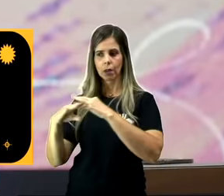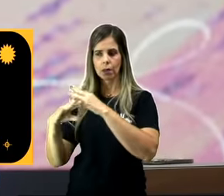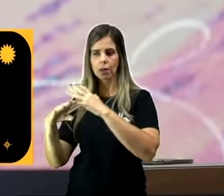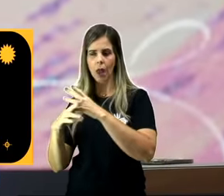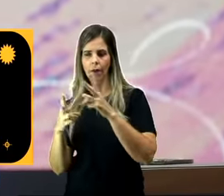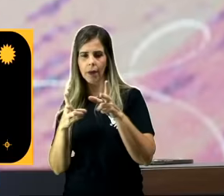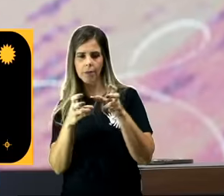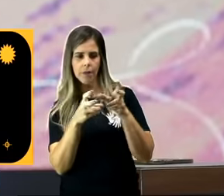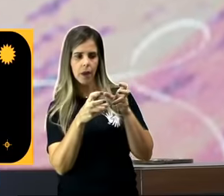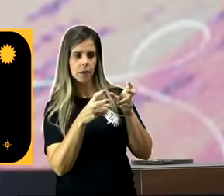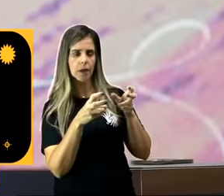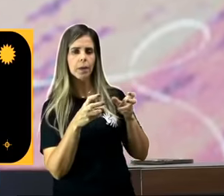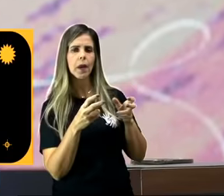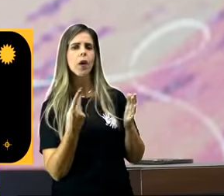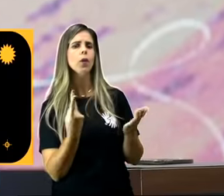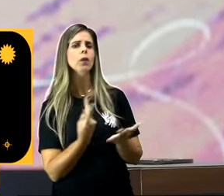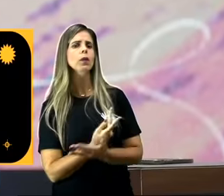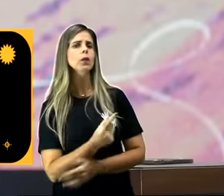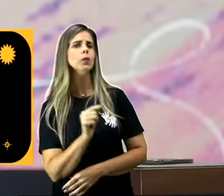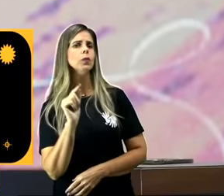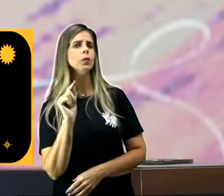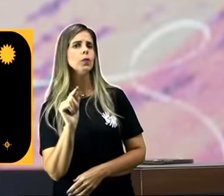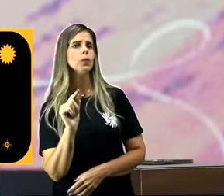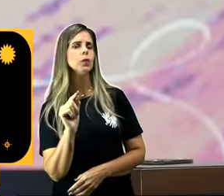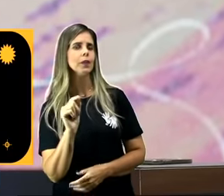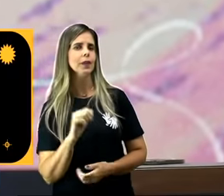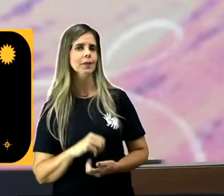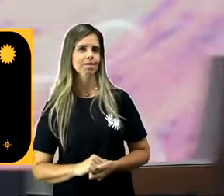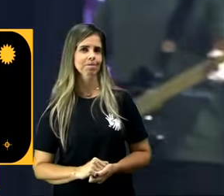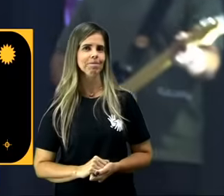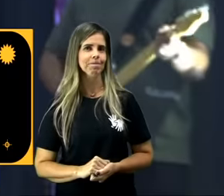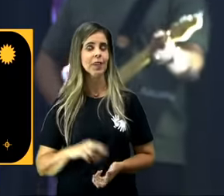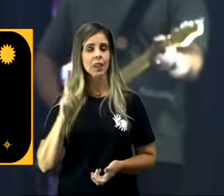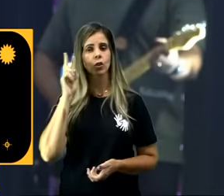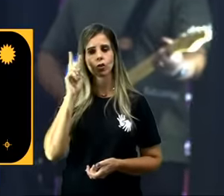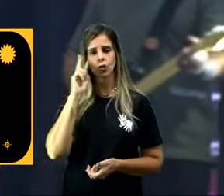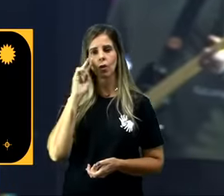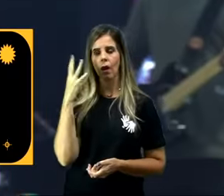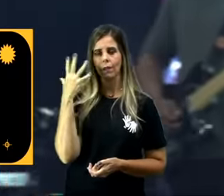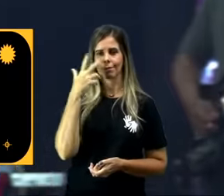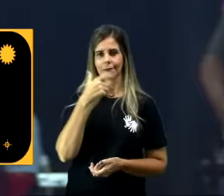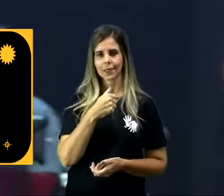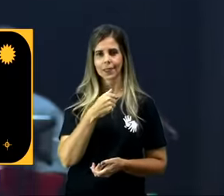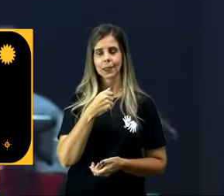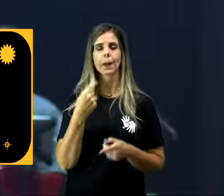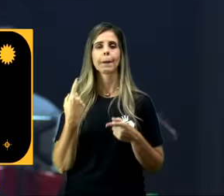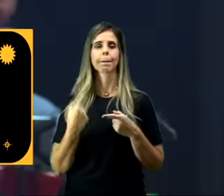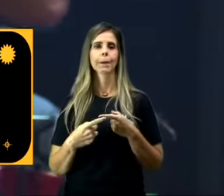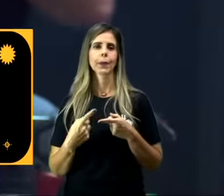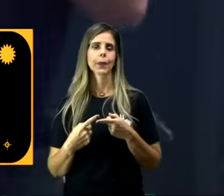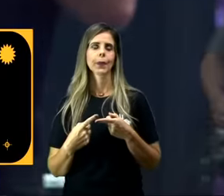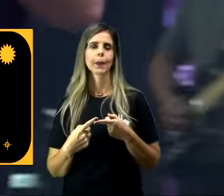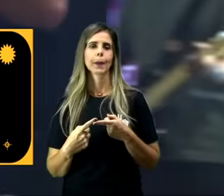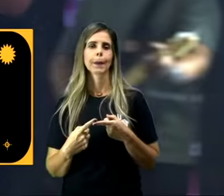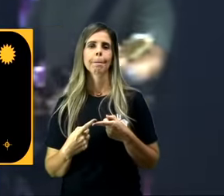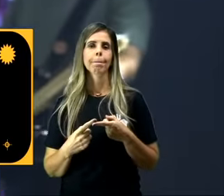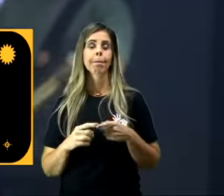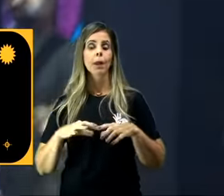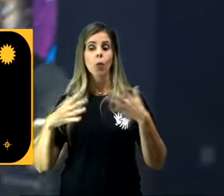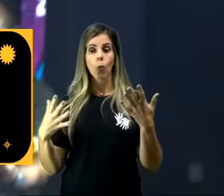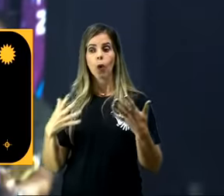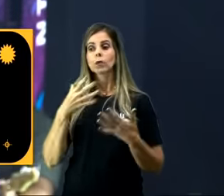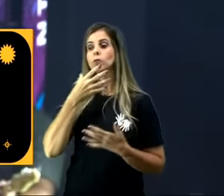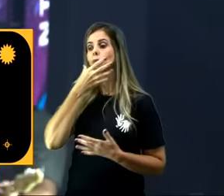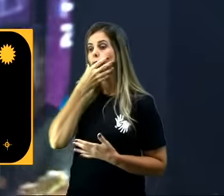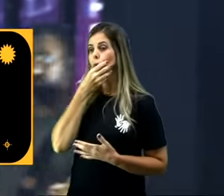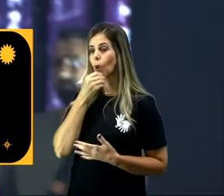Você não vai me seguir, você vai voltar para casa. E aí, sabe o que é lindo? Guarde isso aqui no teu coração. Olha o que é lindo. Quando esse homem entende,